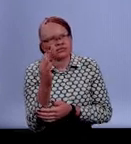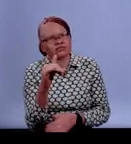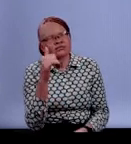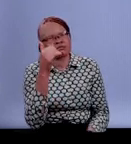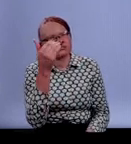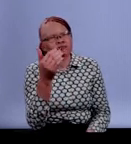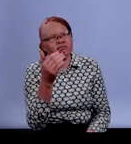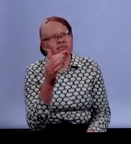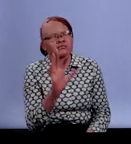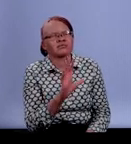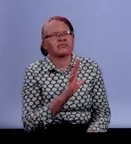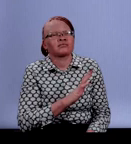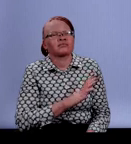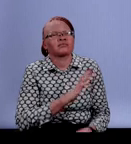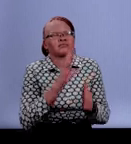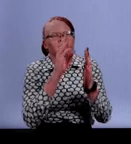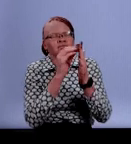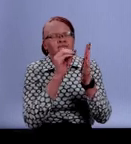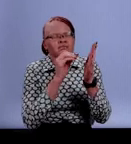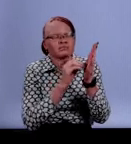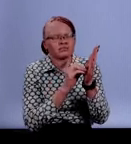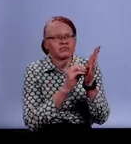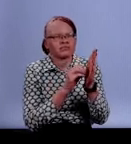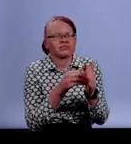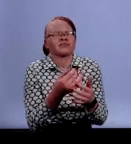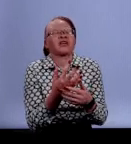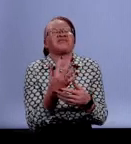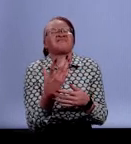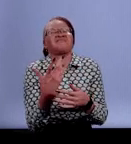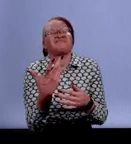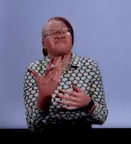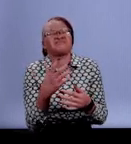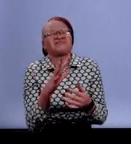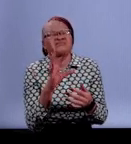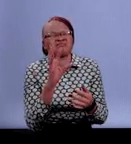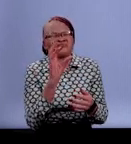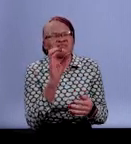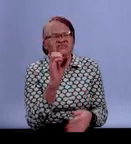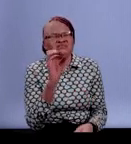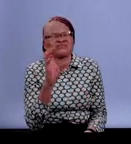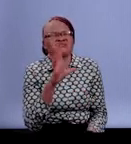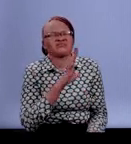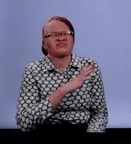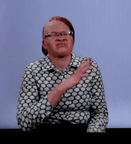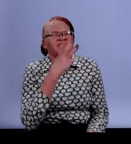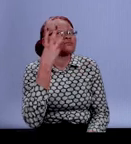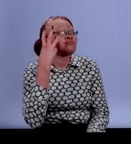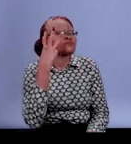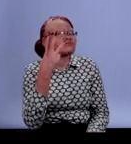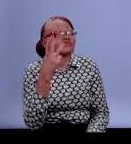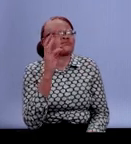depois vamos ver o resultado Quantos zeros tem o resultado o resultado